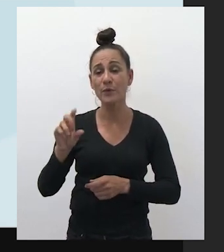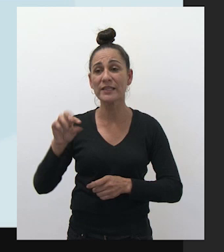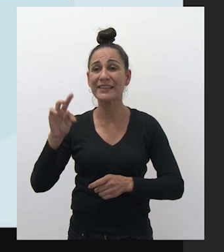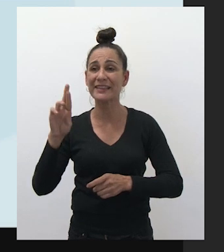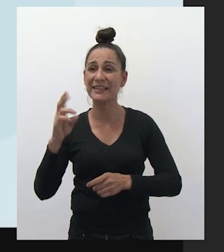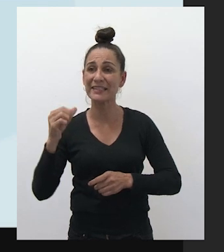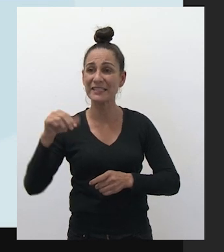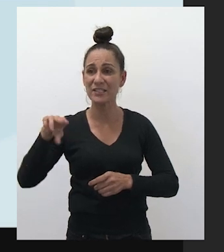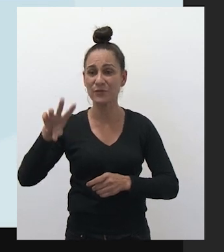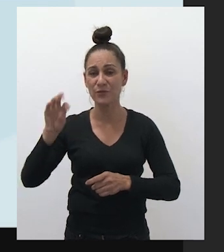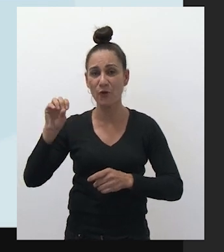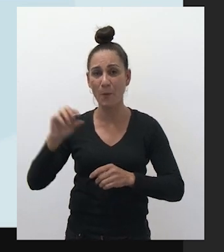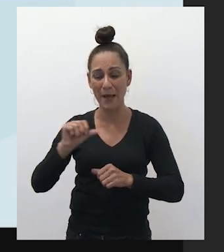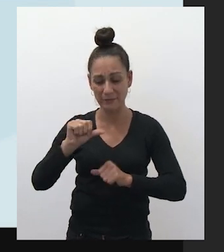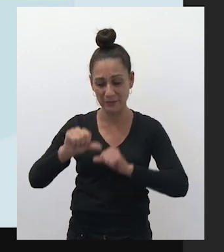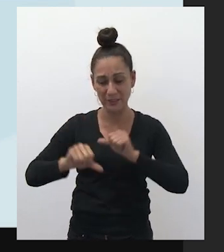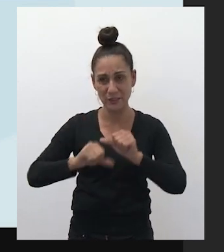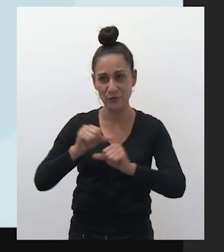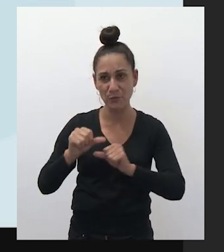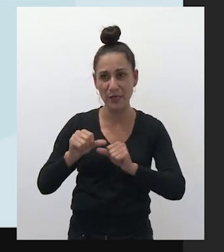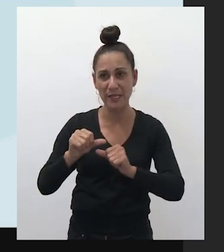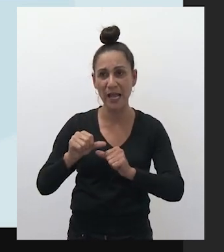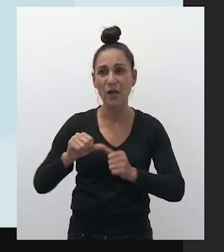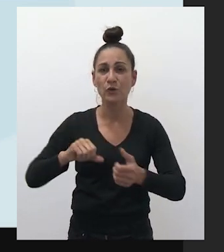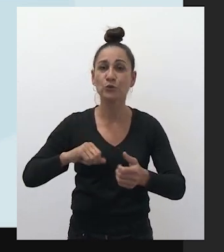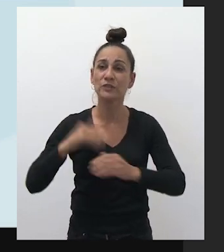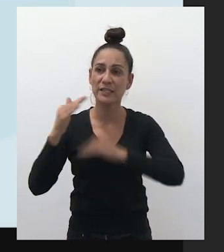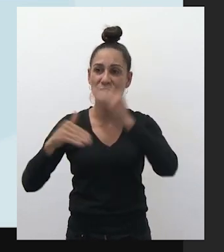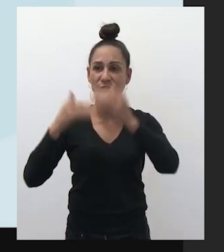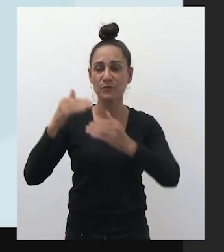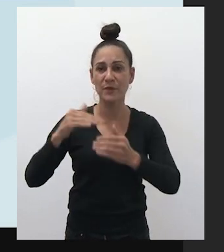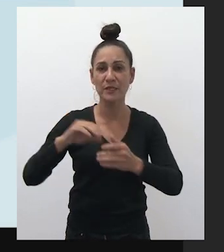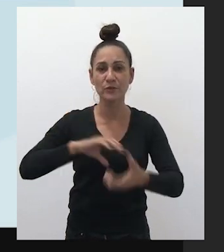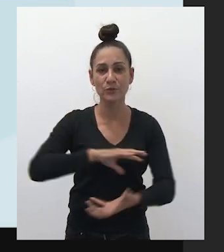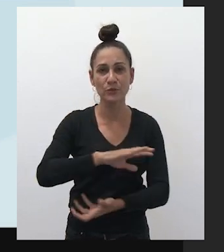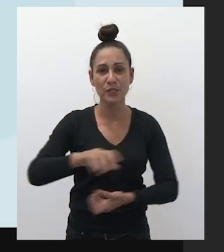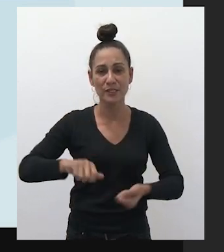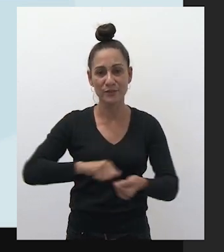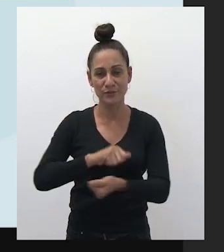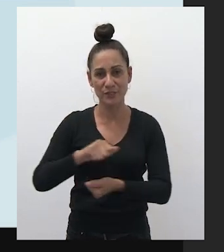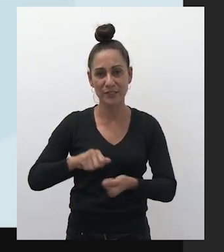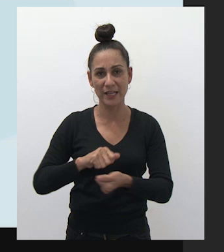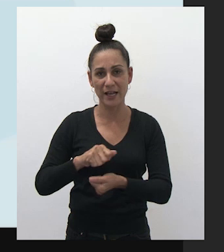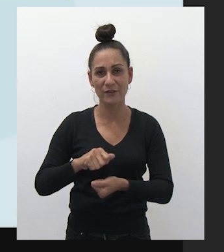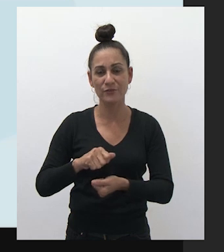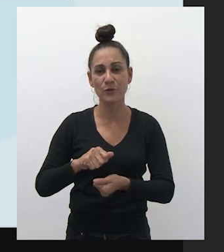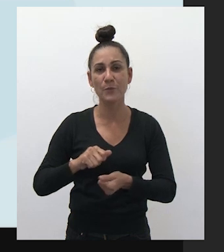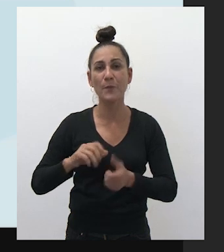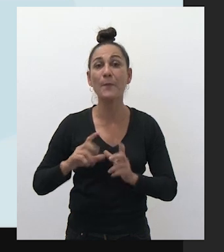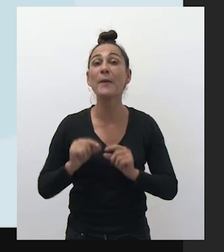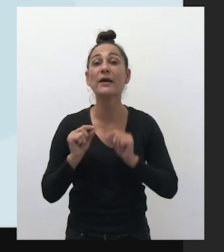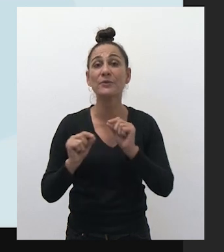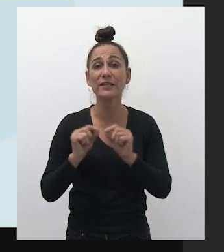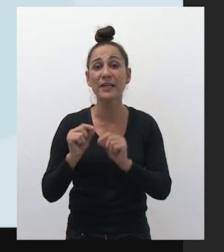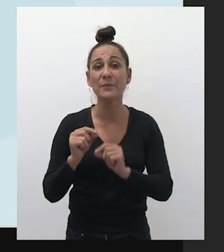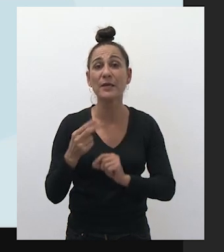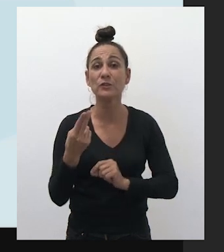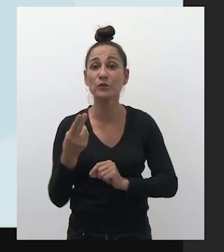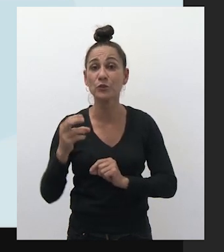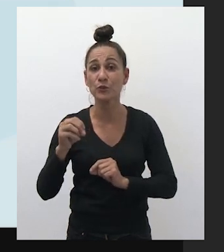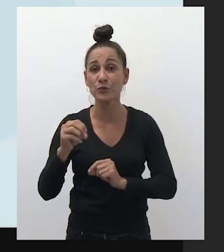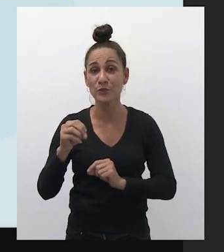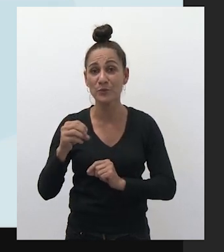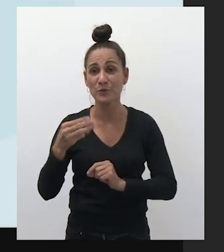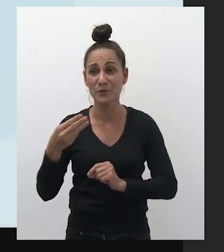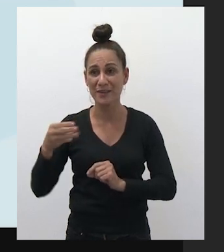de Desenvolvimento Sustentável, para o horizonte de 2030, né? Para o devir de